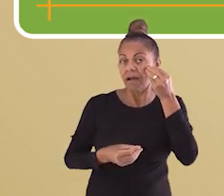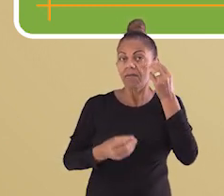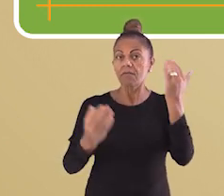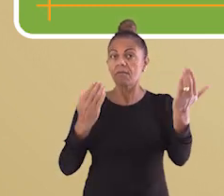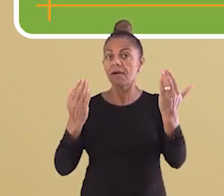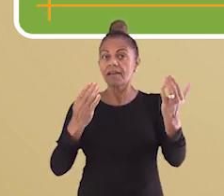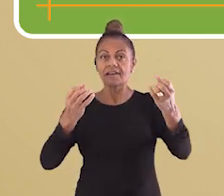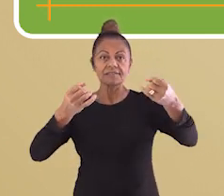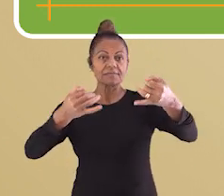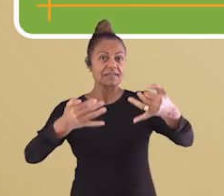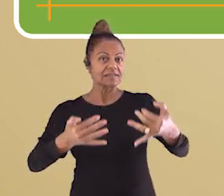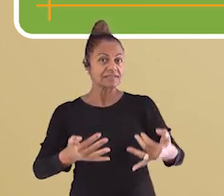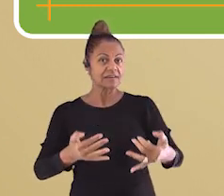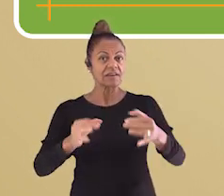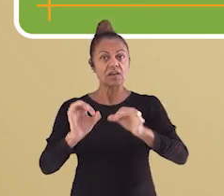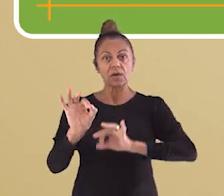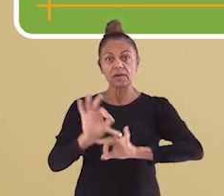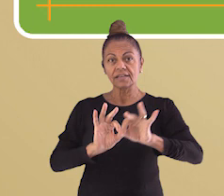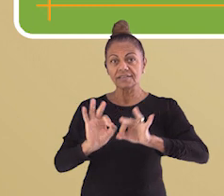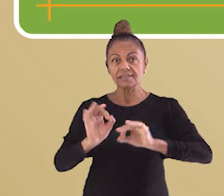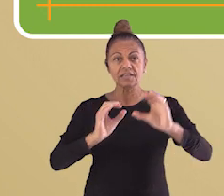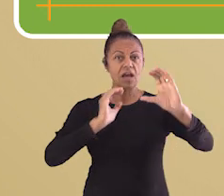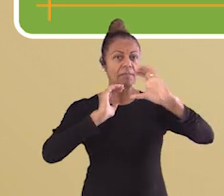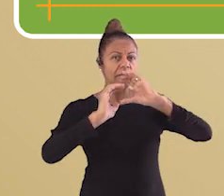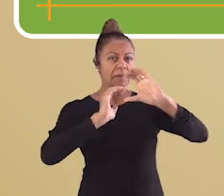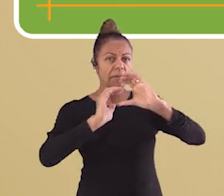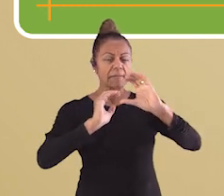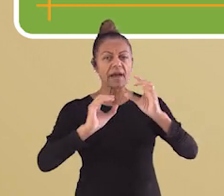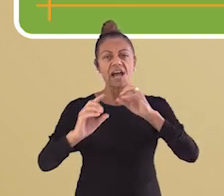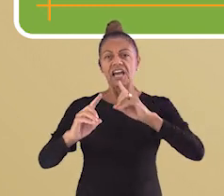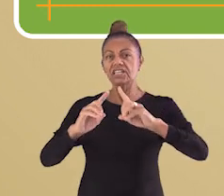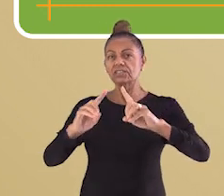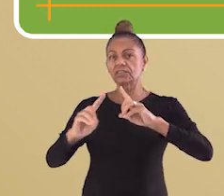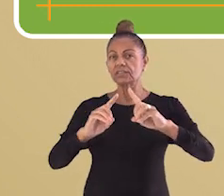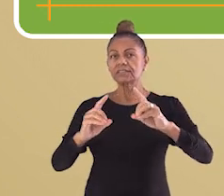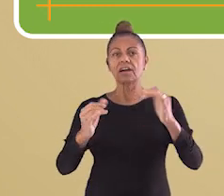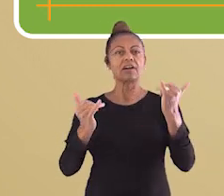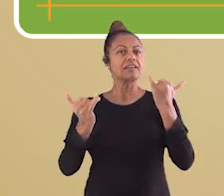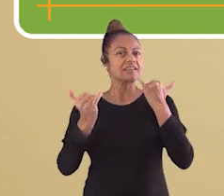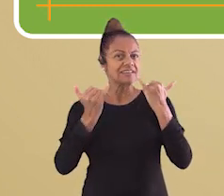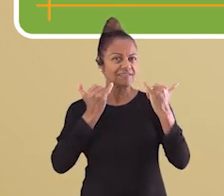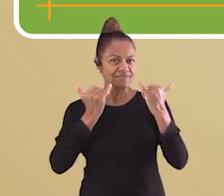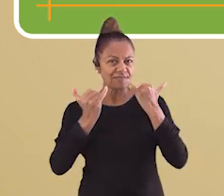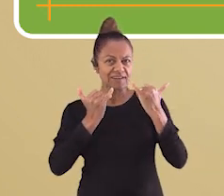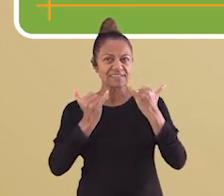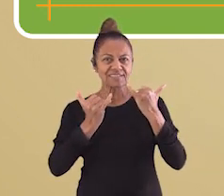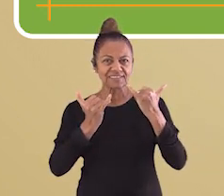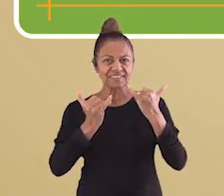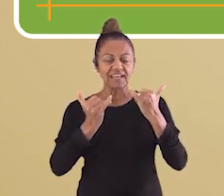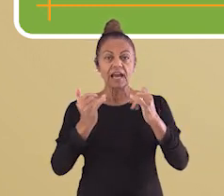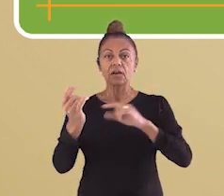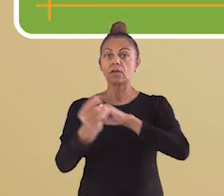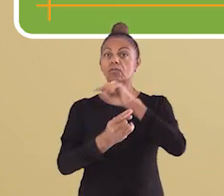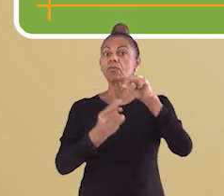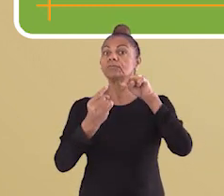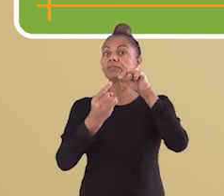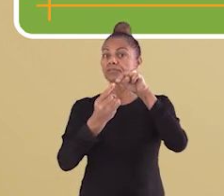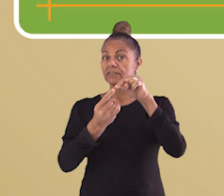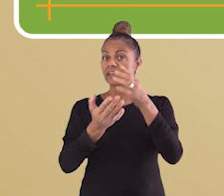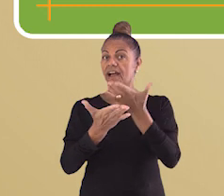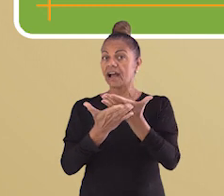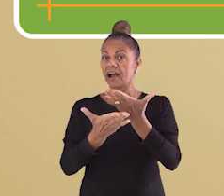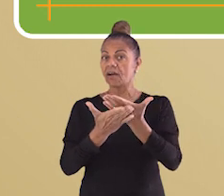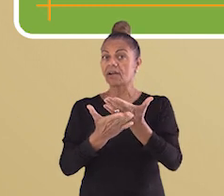explicações, organização, comunicação e discussão de fatos e informações. O objetivo dessa aula é conhecer